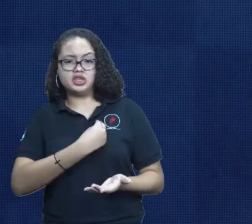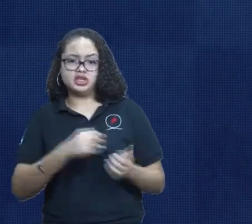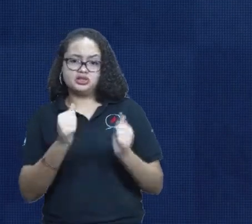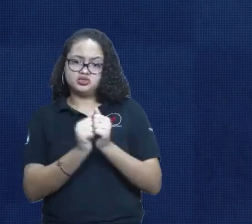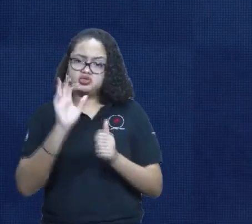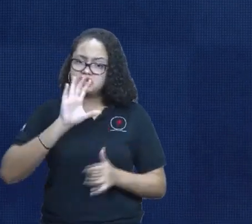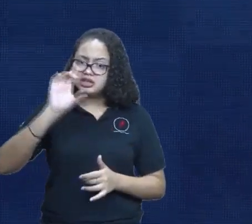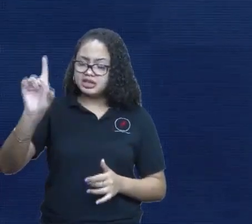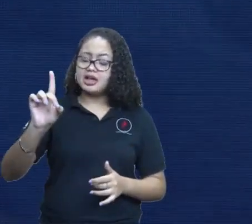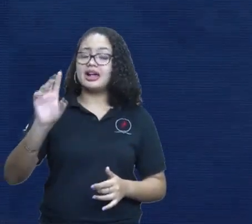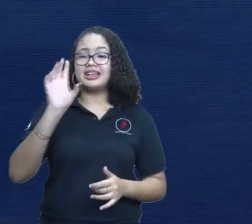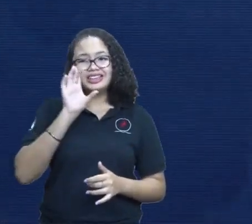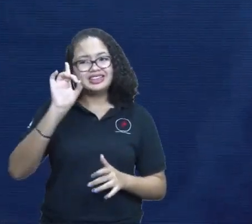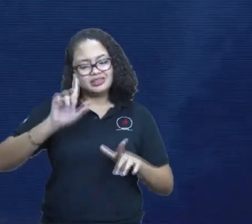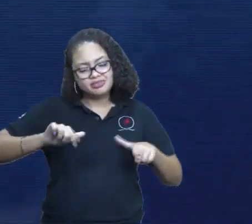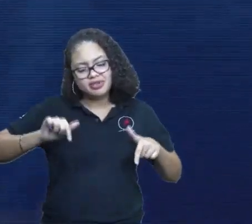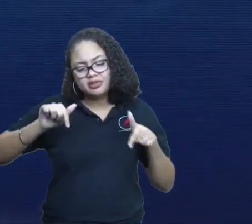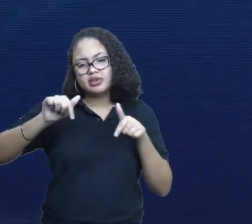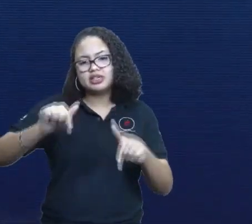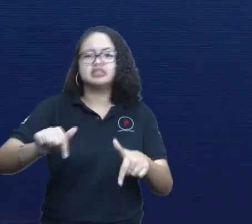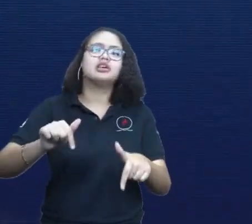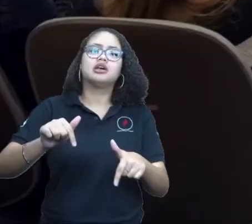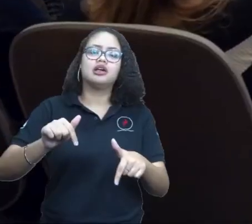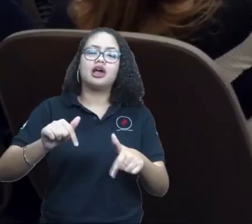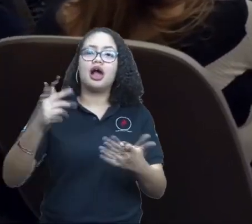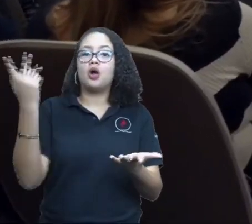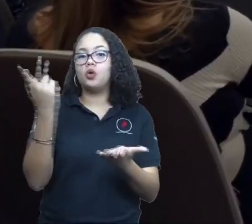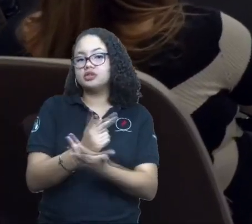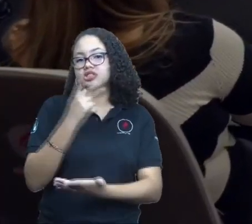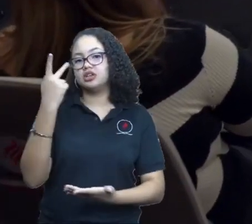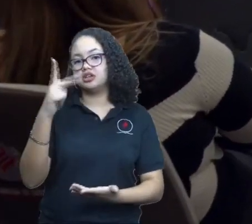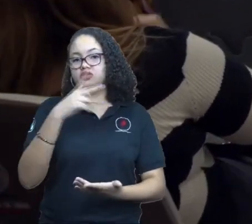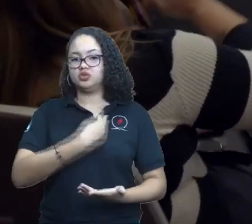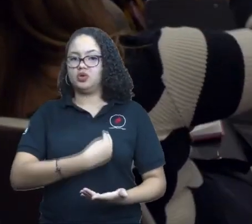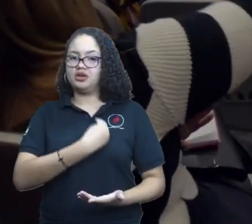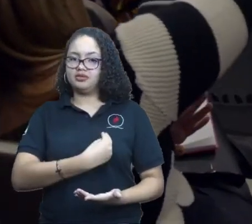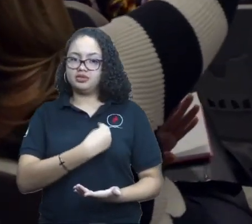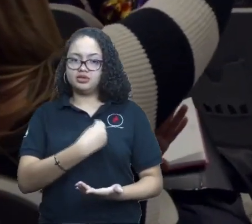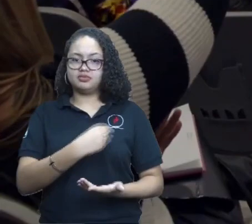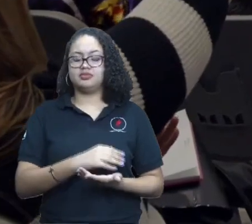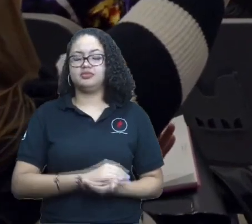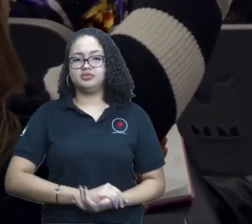aí e Deus vai fazer chegar na sua mão